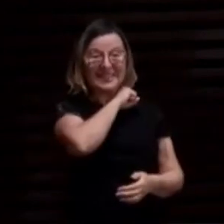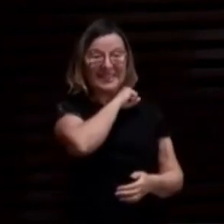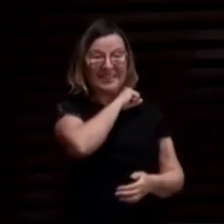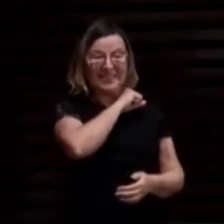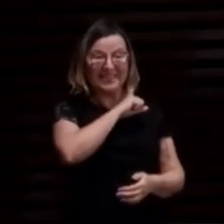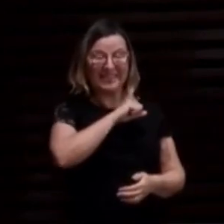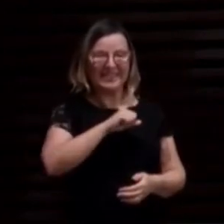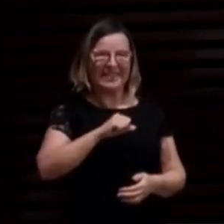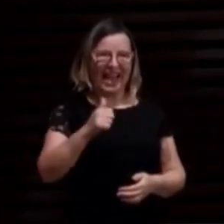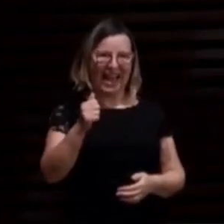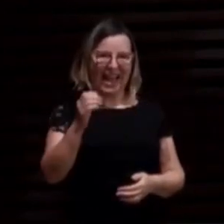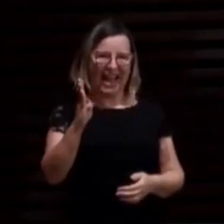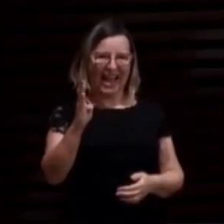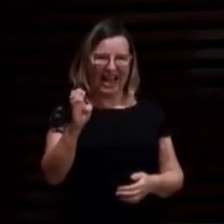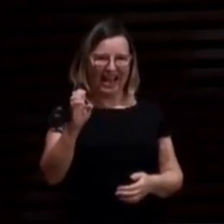Abel.